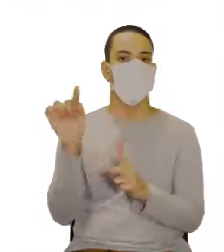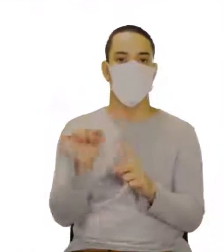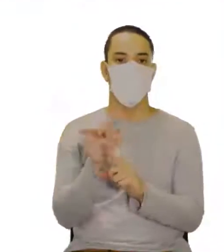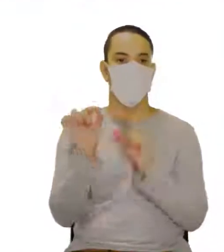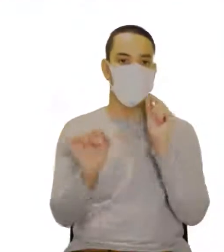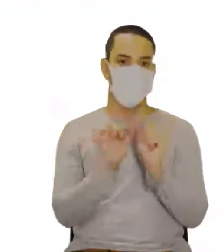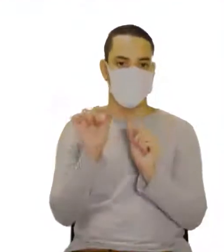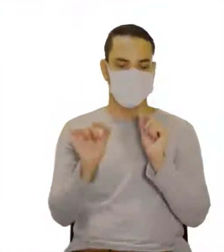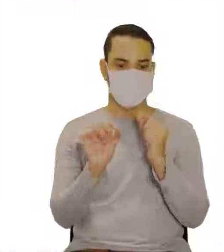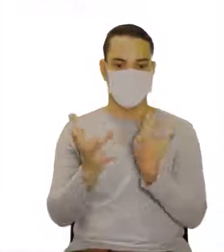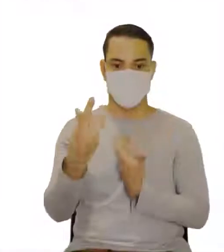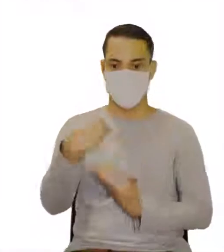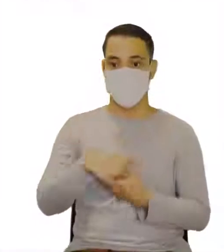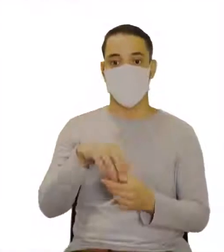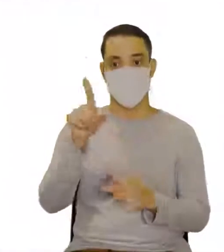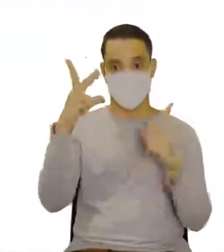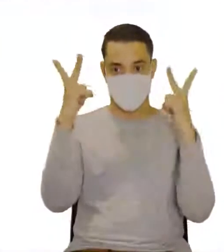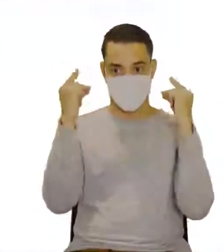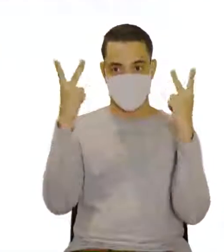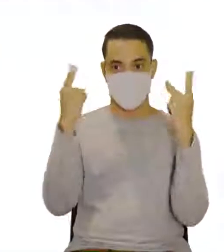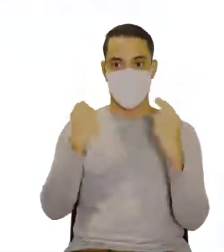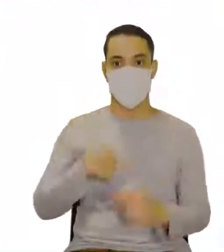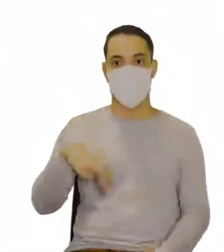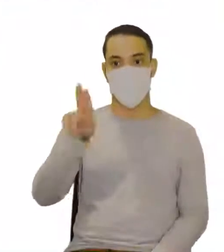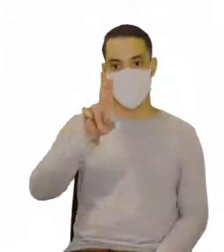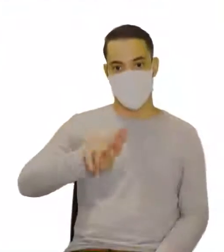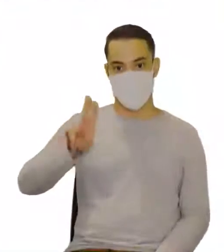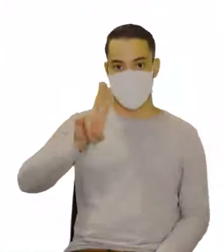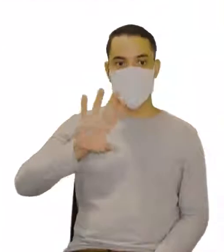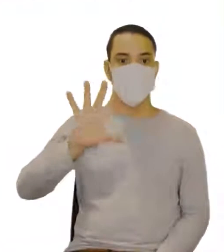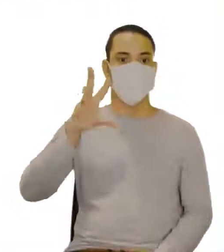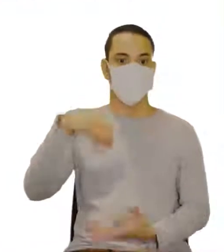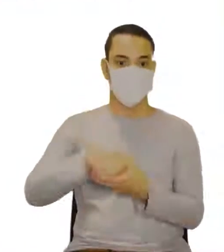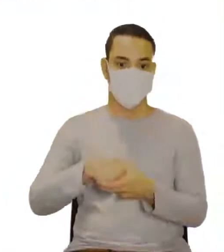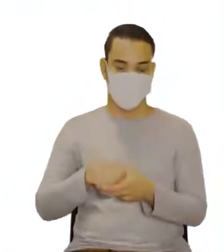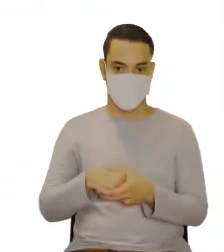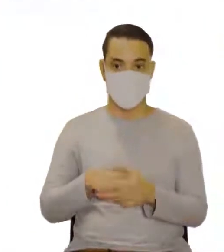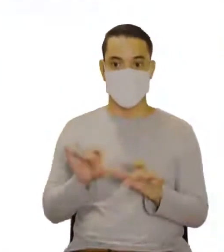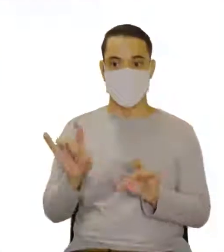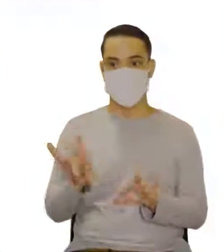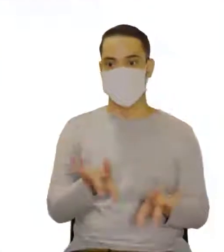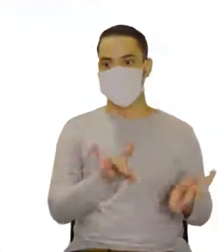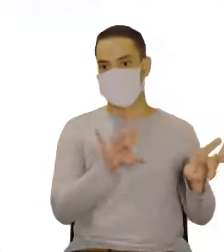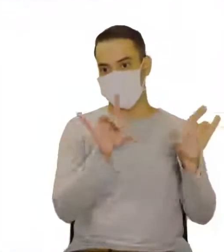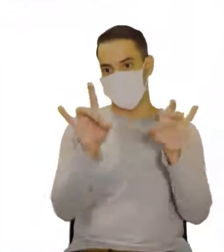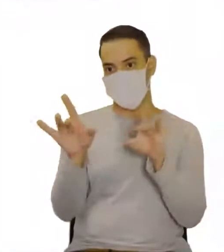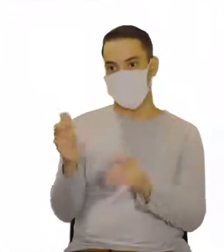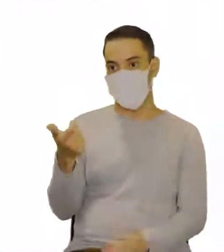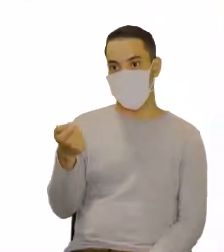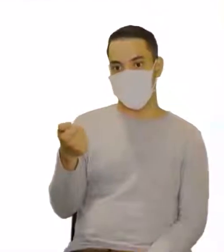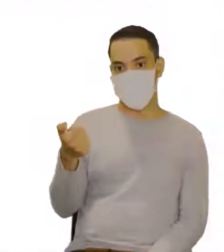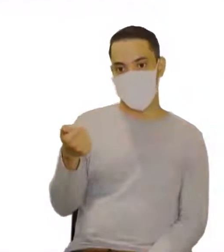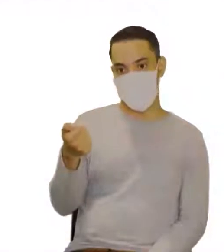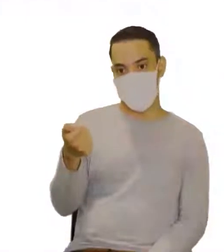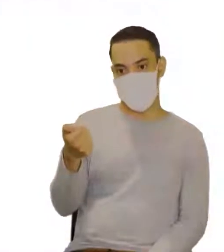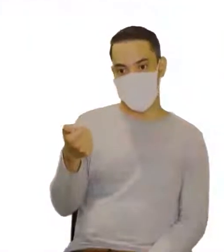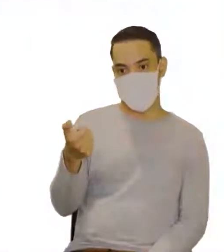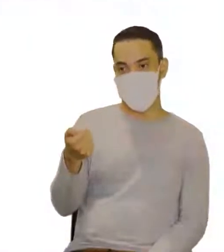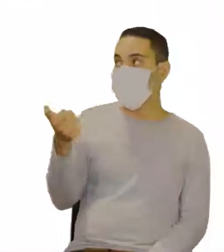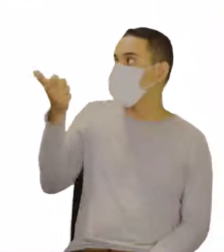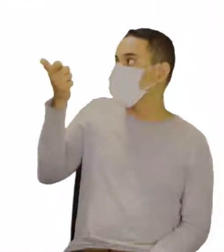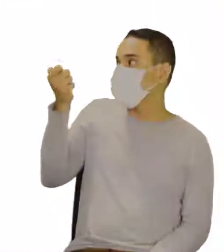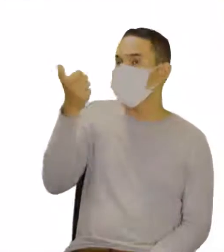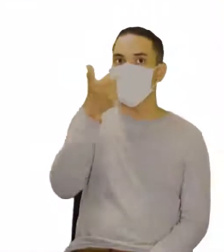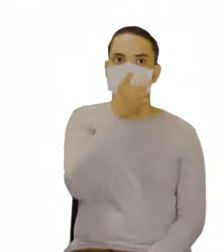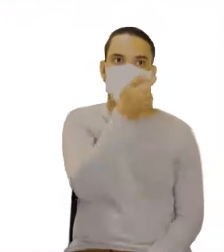série é muito comum em aparelhos eletrônicos atuais, especialmente nos controles remotos.